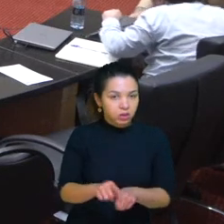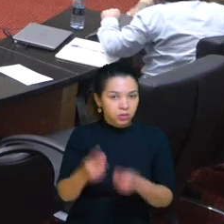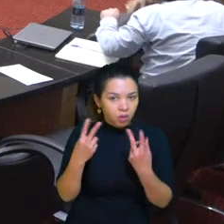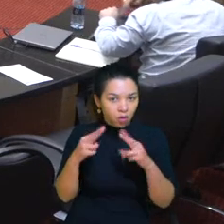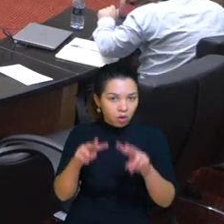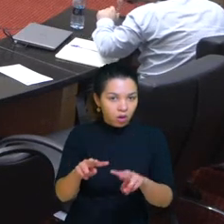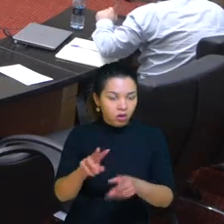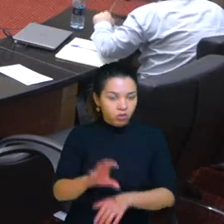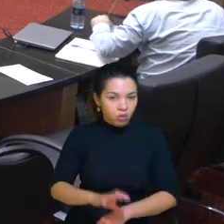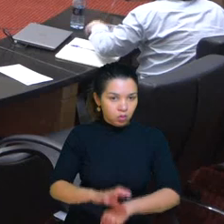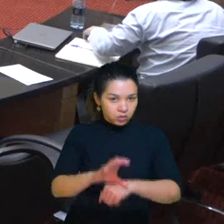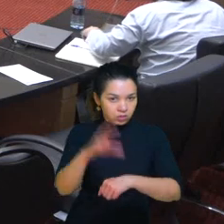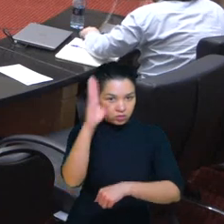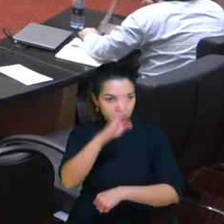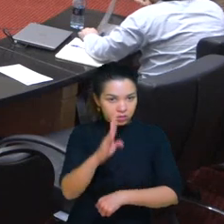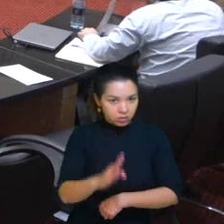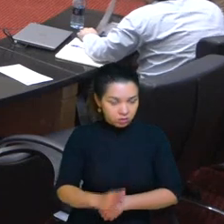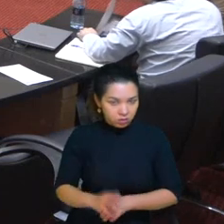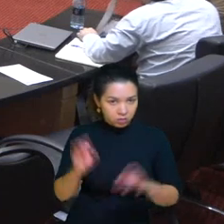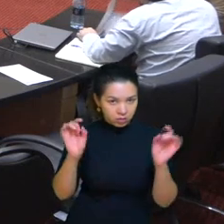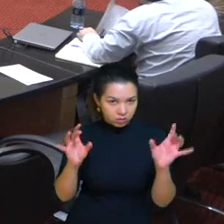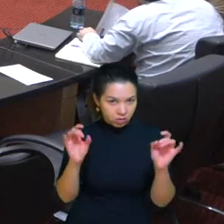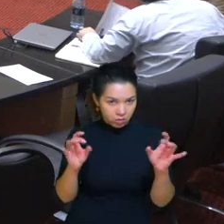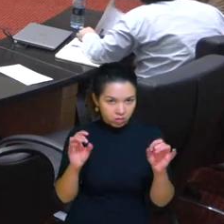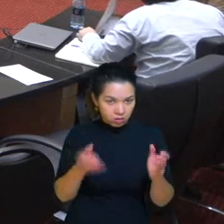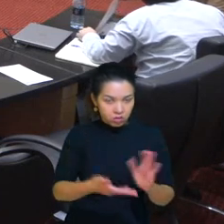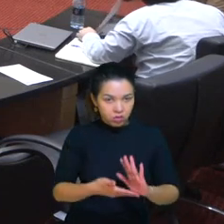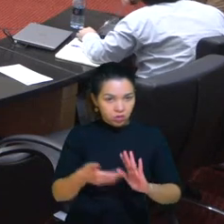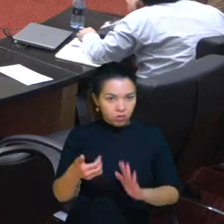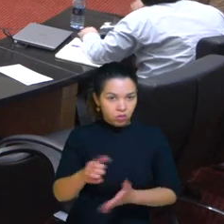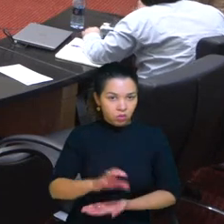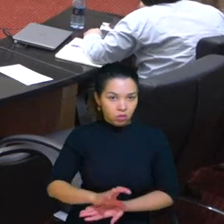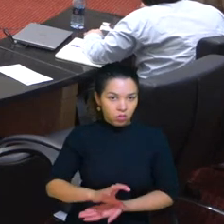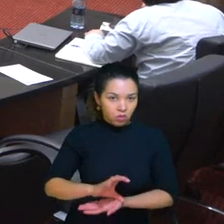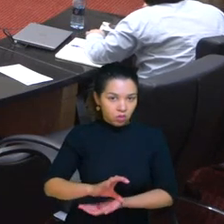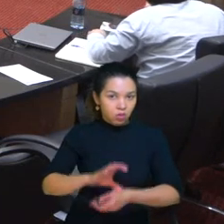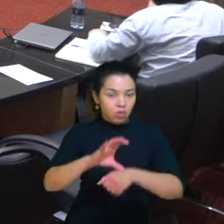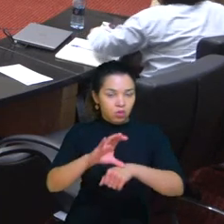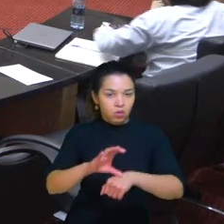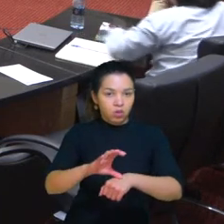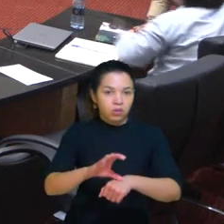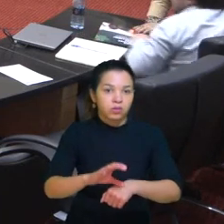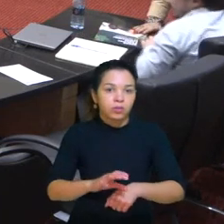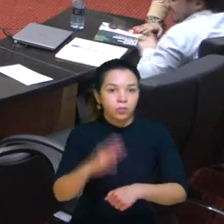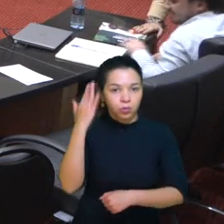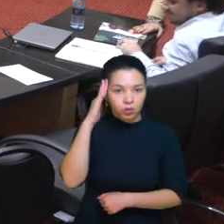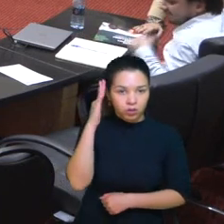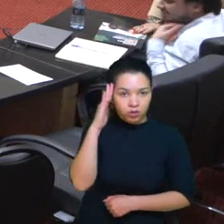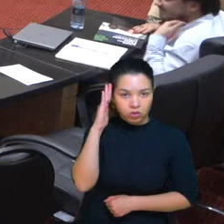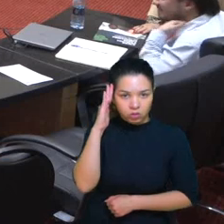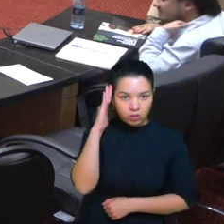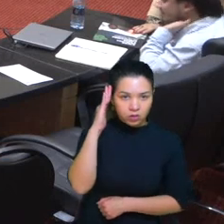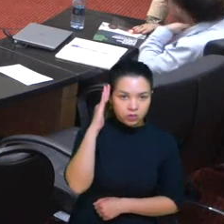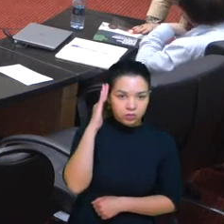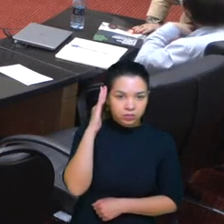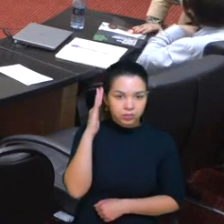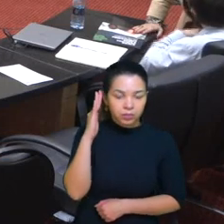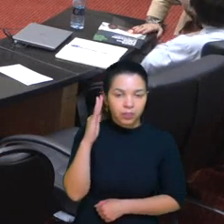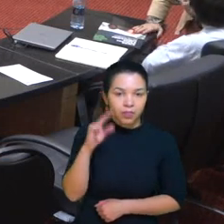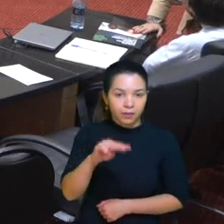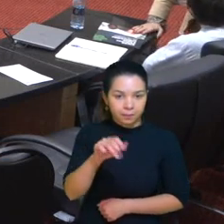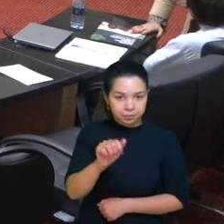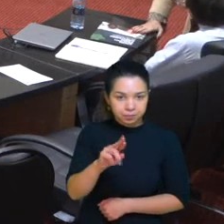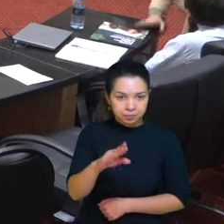Nacional mas especialmente retirando o conselho então aqui né Eh o entendimento da da m